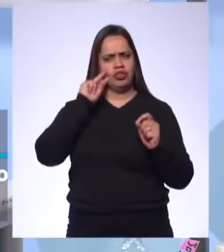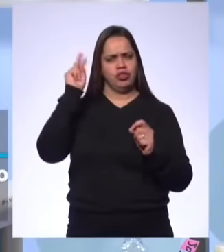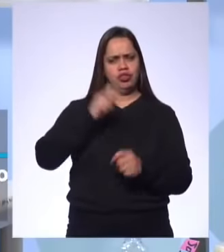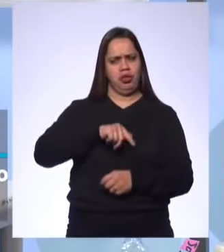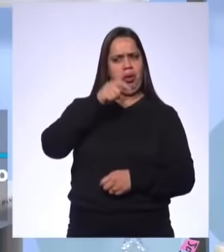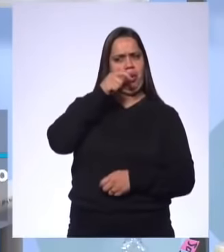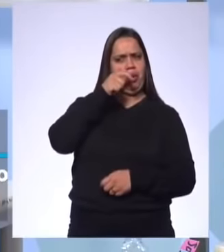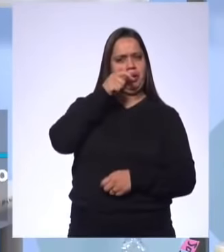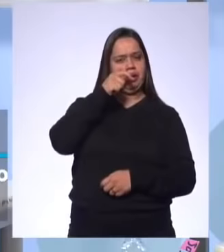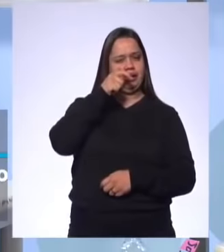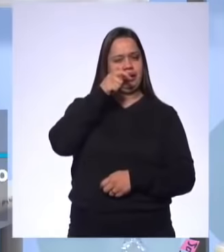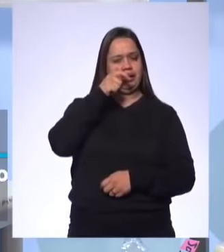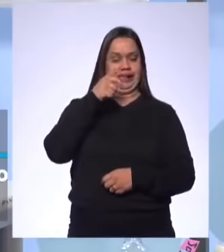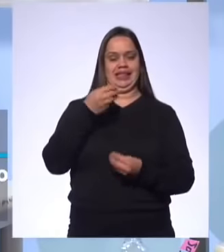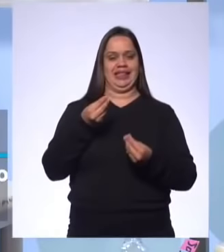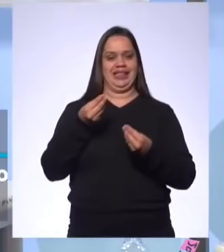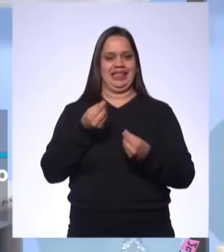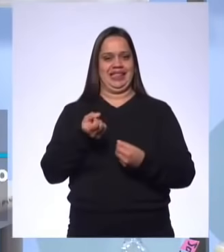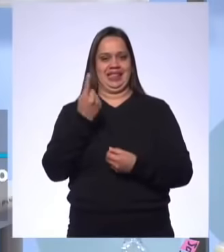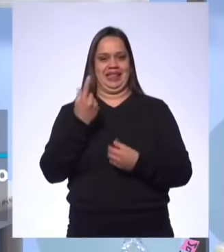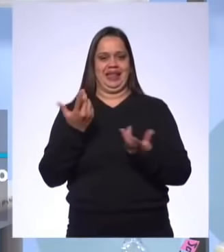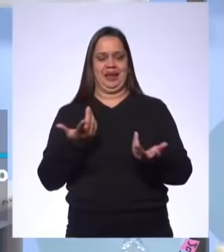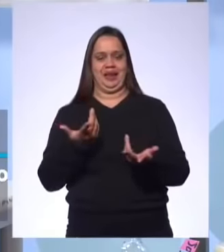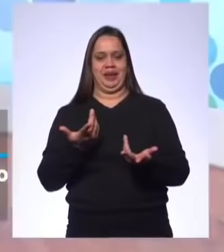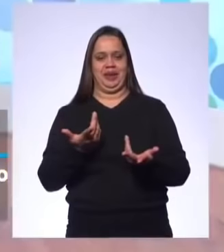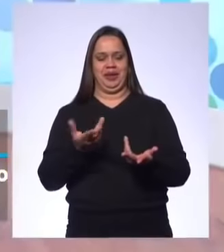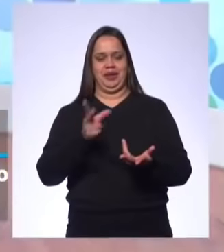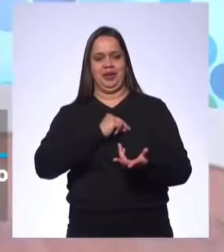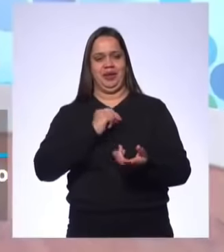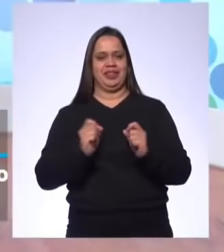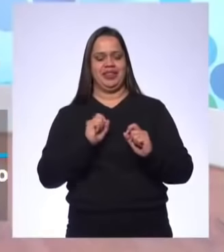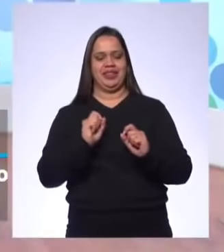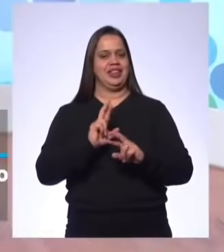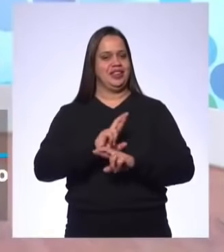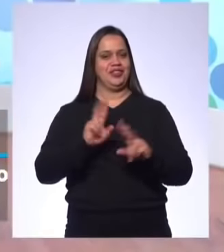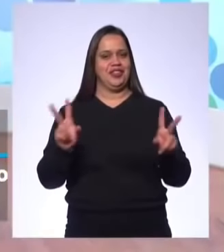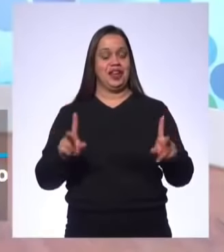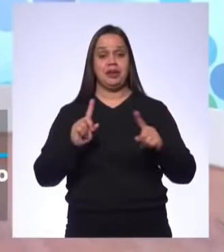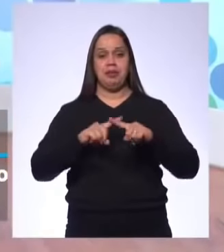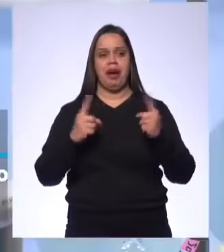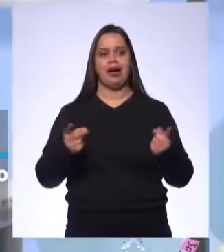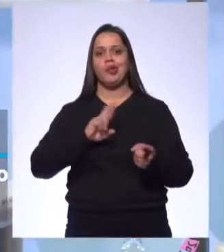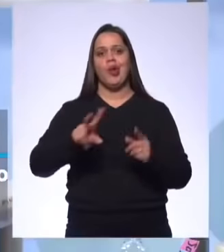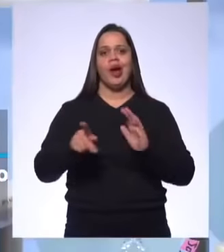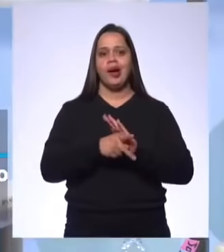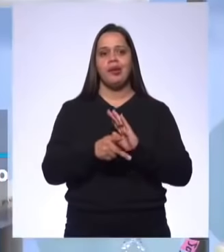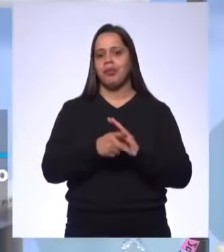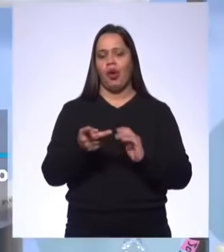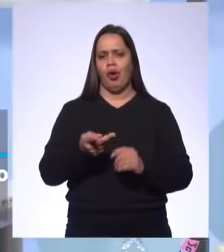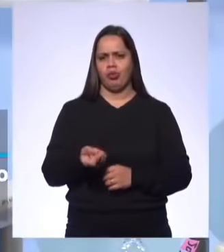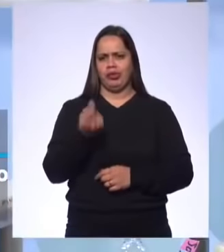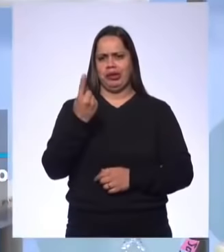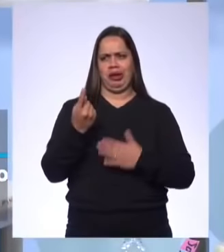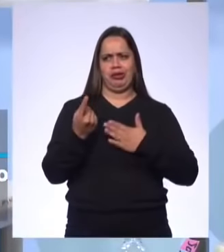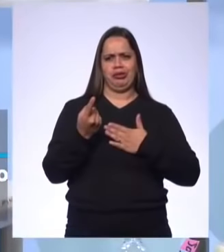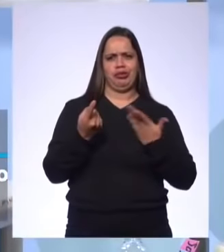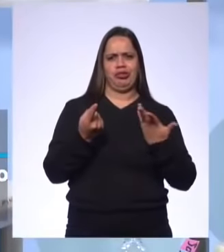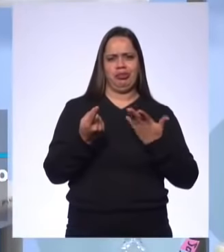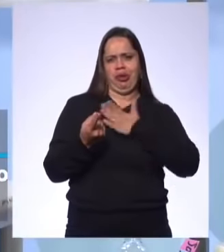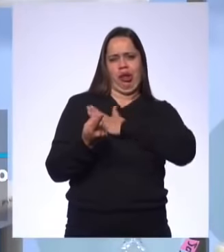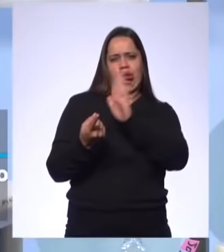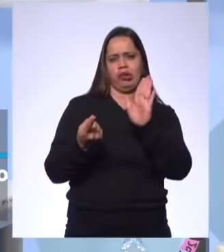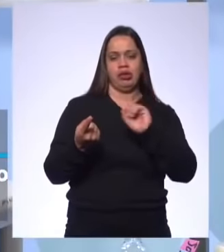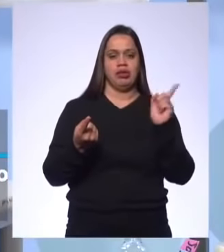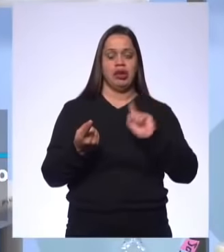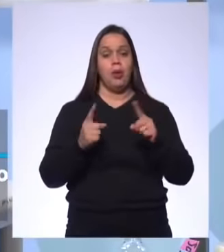aquele estranhamento, né, professor? Assim, nossa, que diferente, né? Mas Sim. não um estranhamento de uma forma ruim, negativa, mas